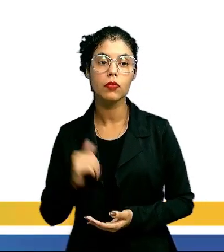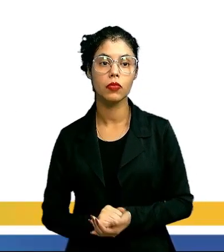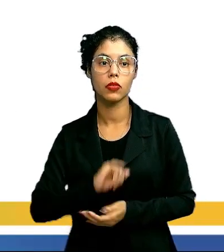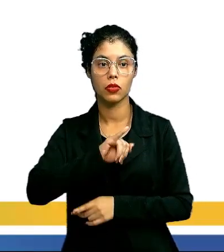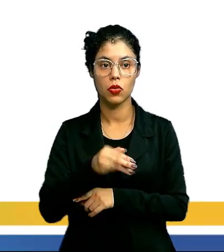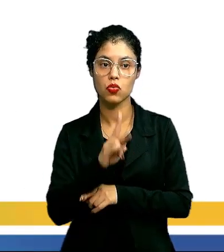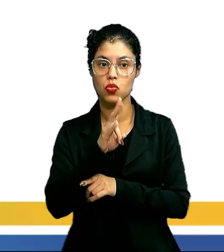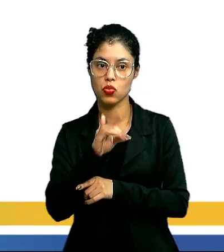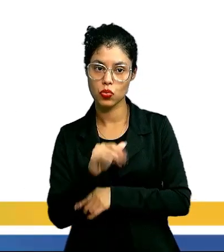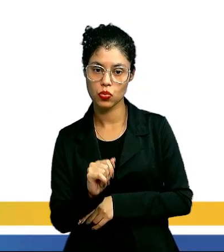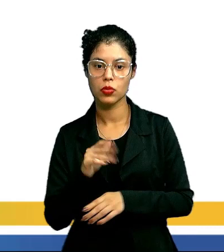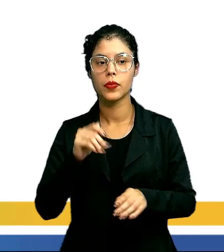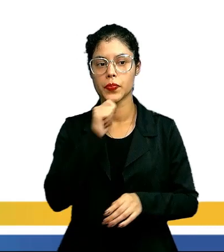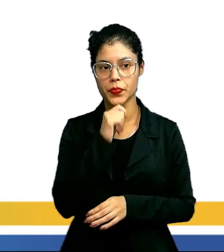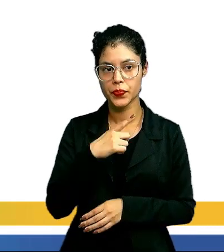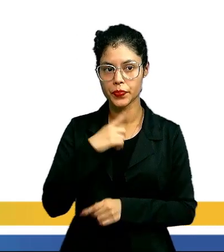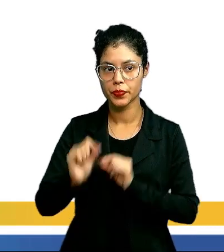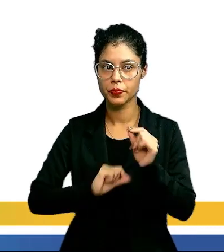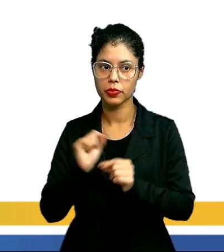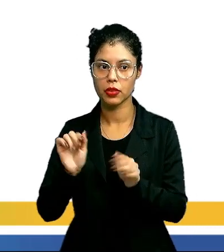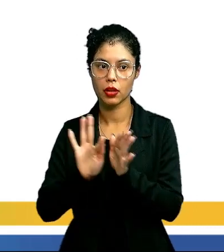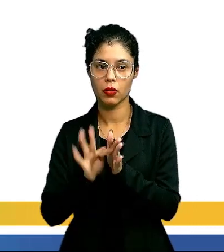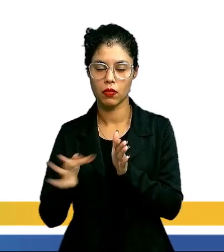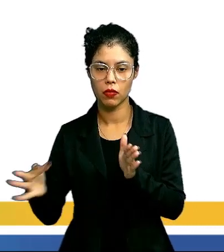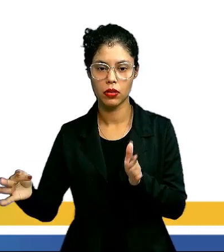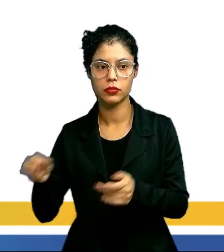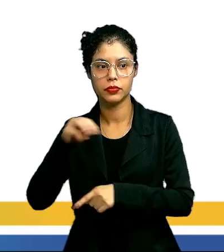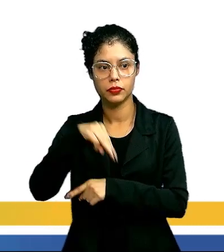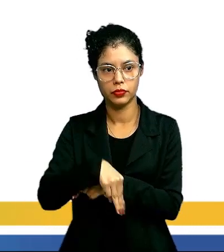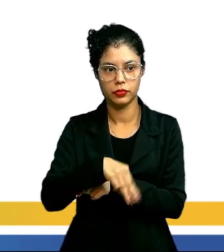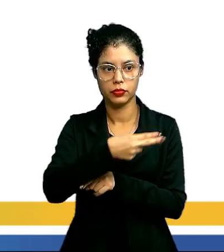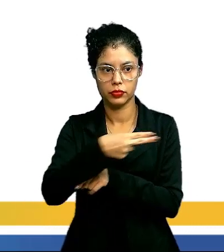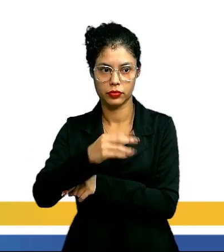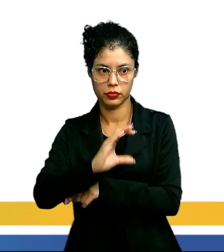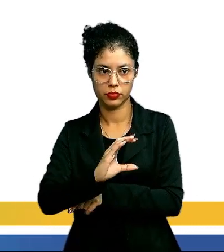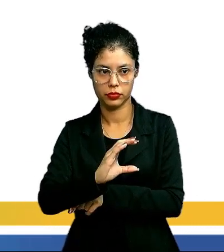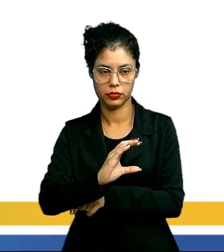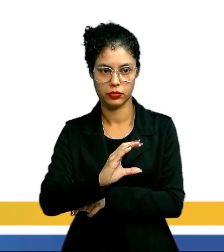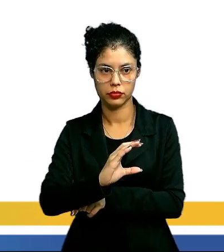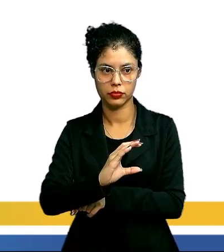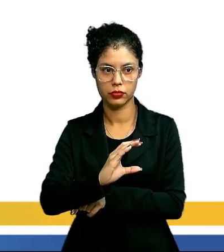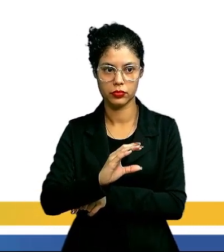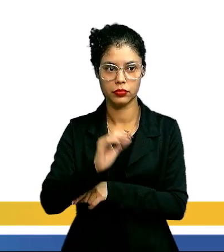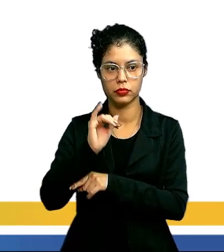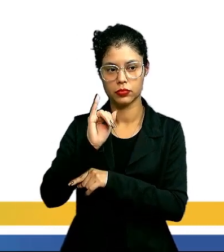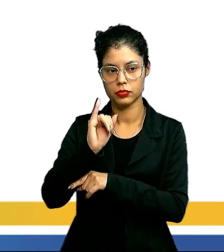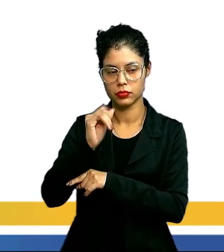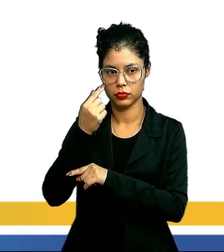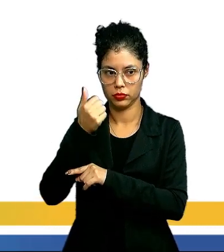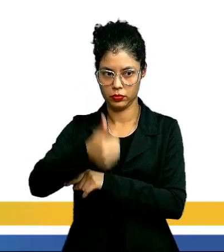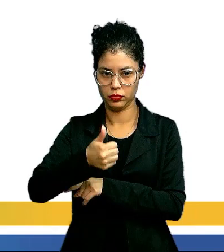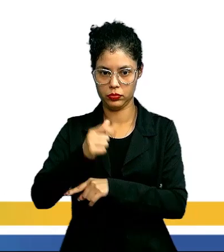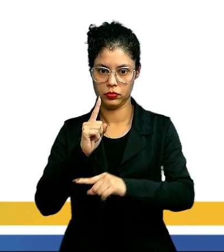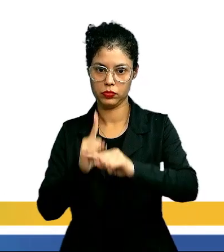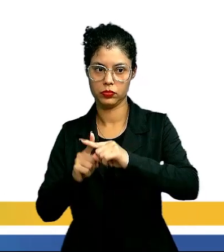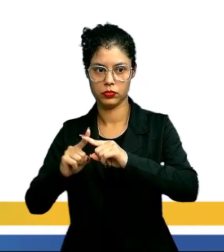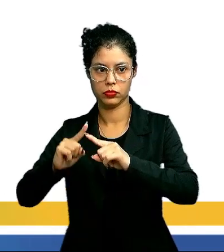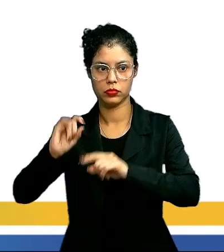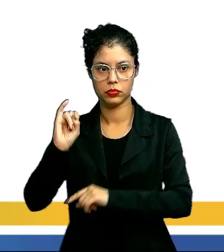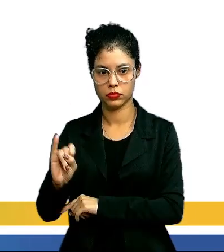juros compostos nós temos aí a forma montante é igual a capital vezes